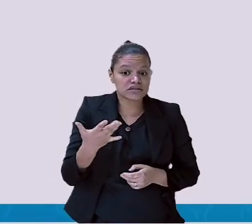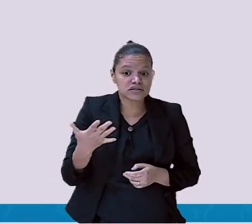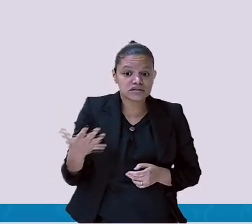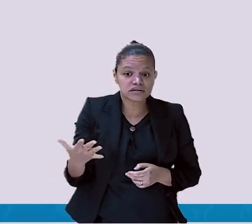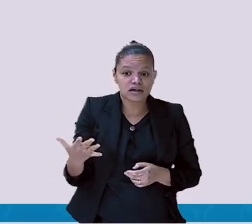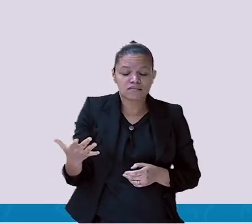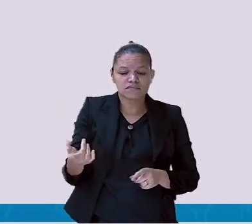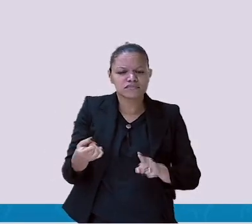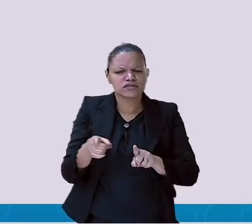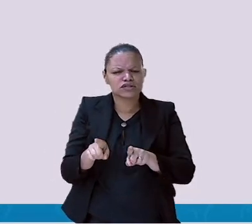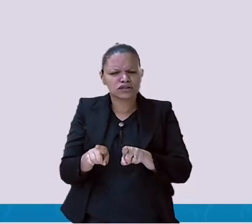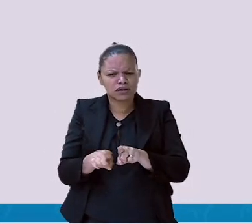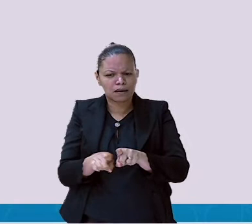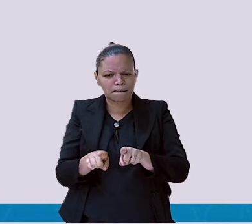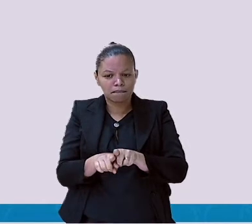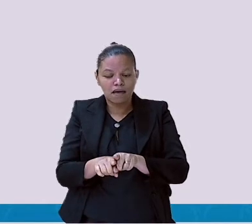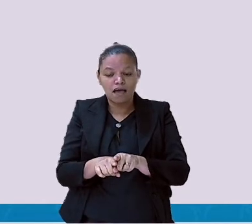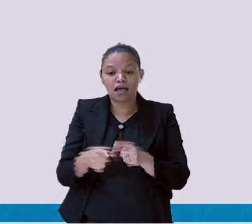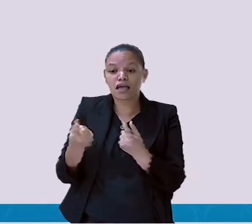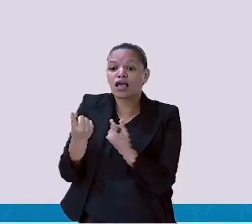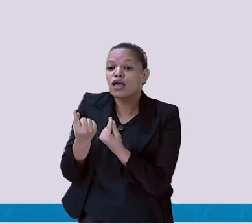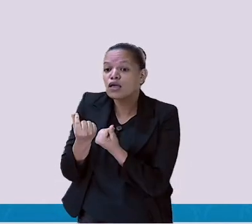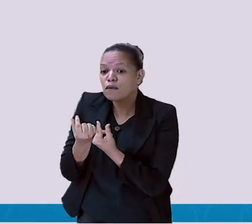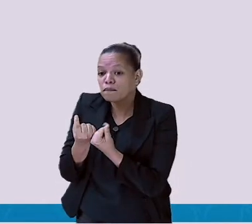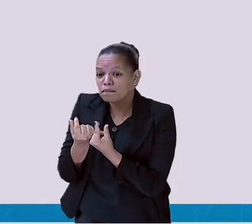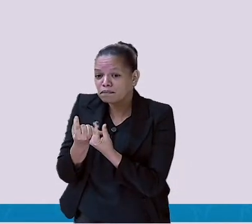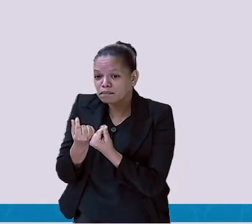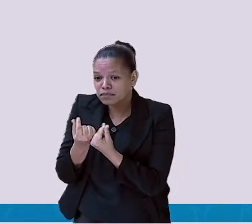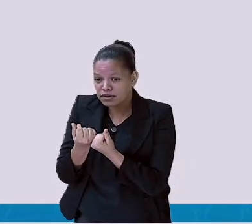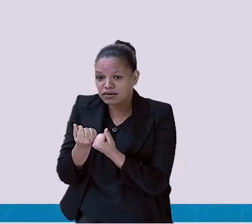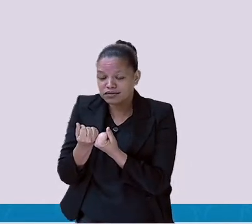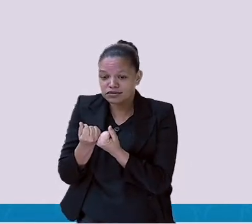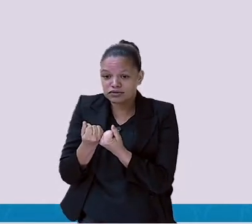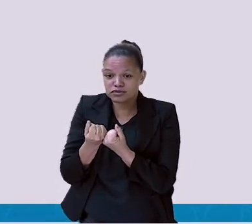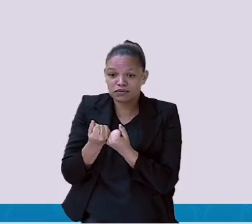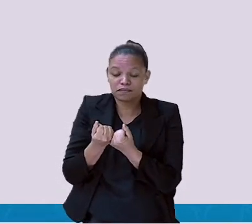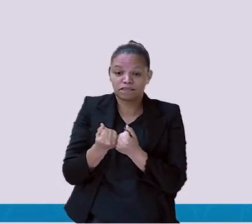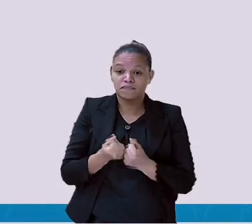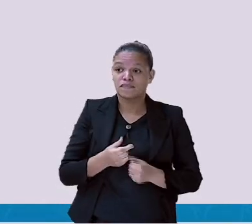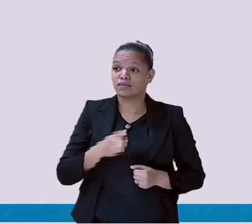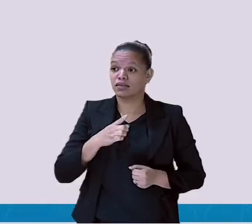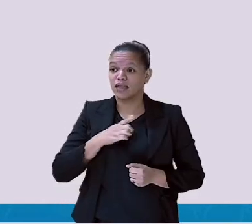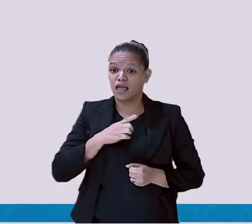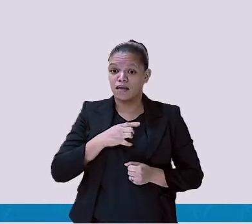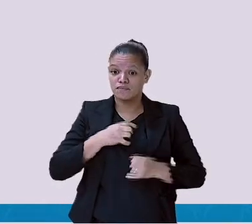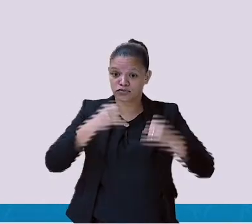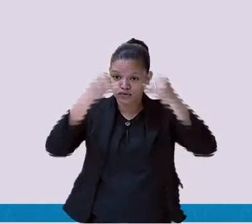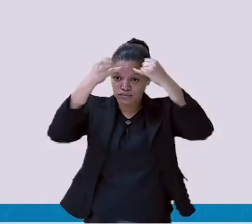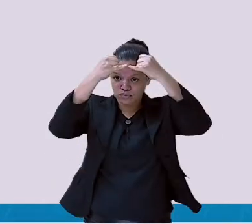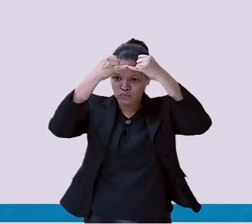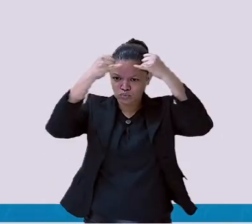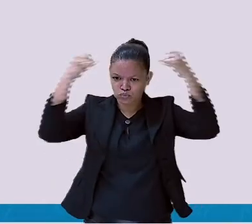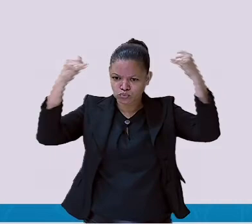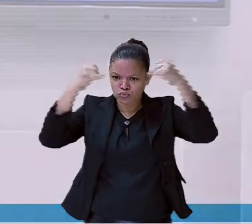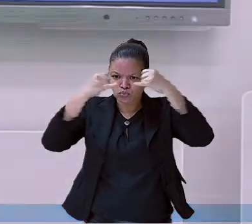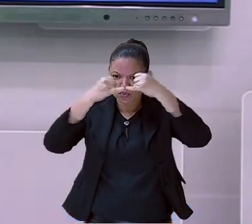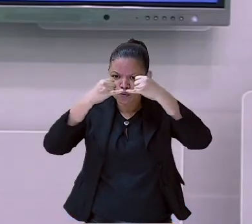para você o valor. Então, tem uma linha aqui, ó. Se você